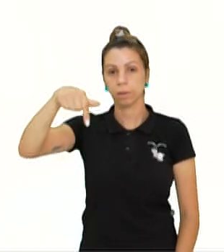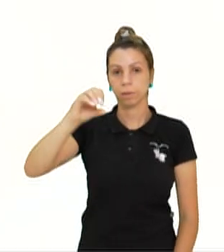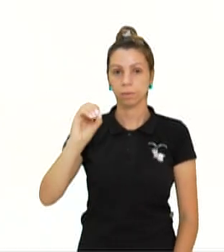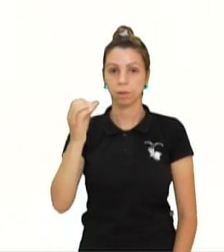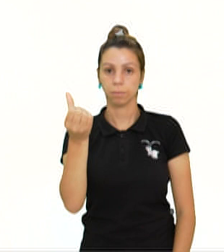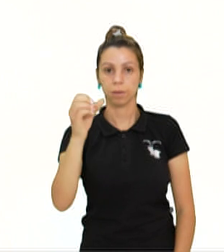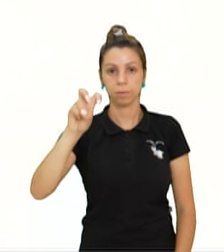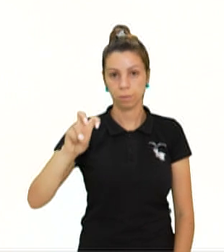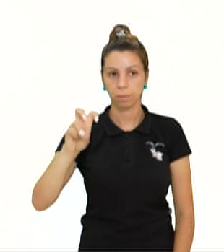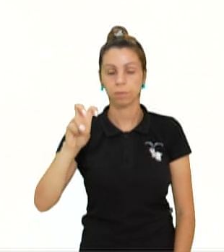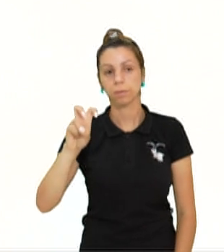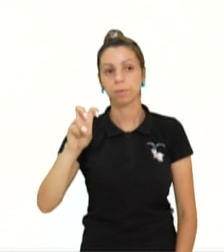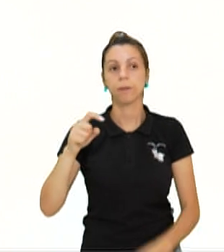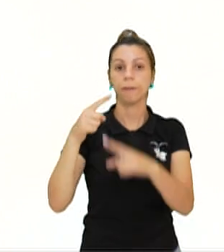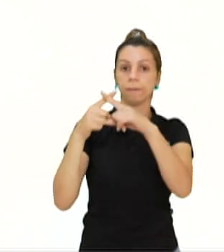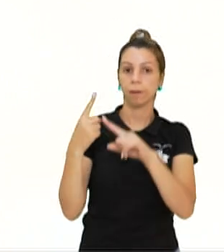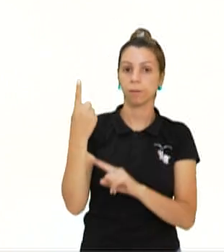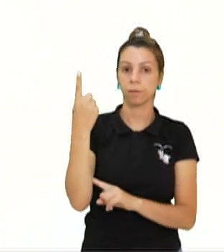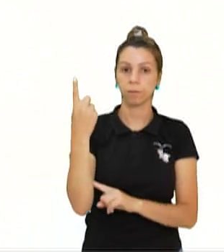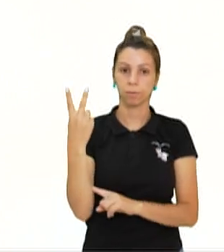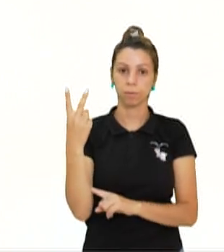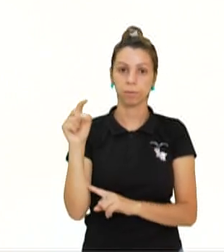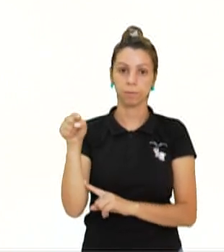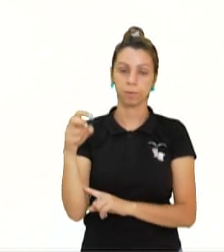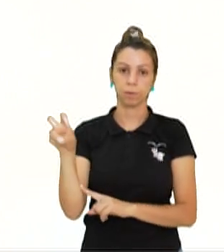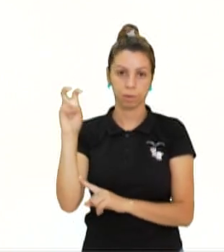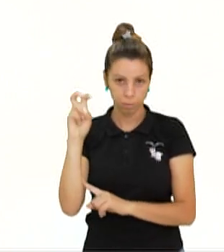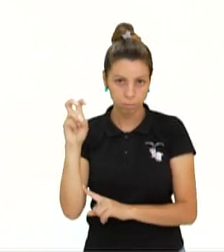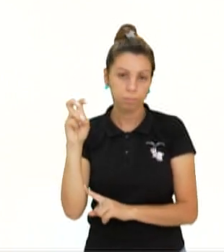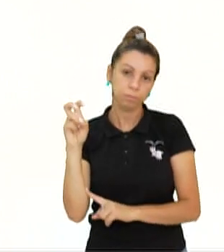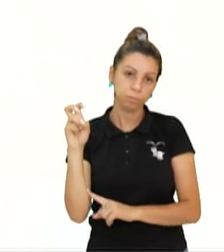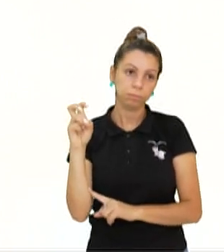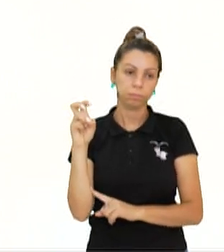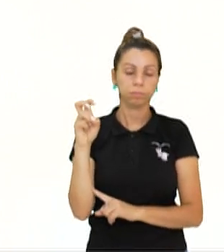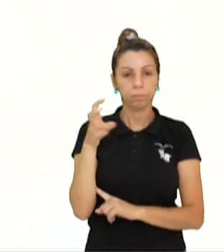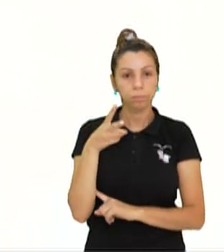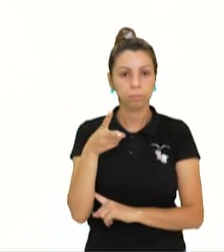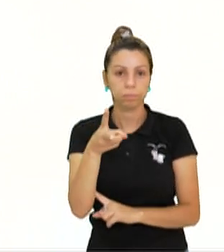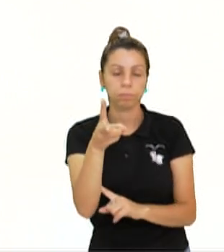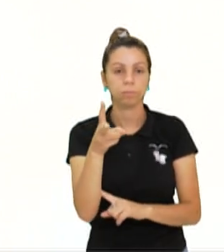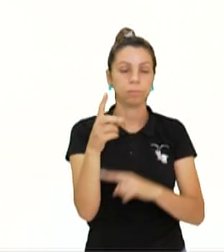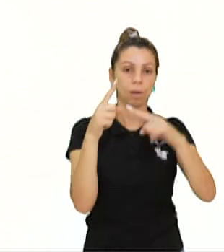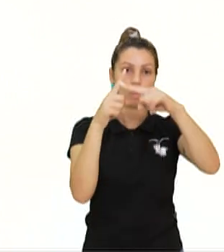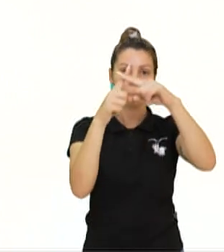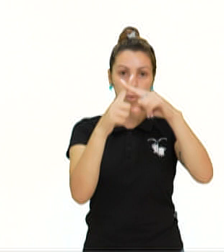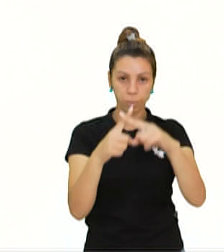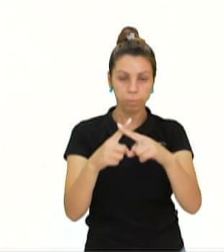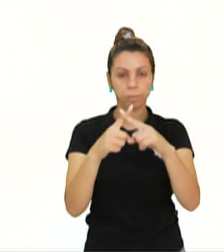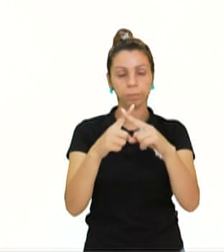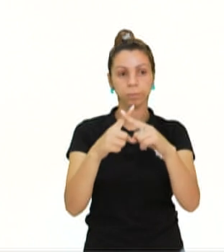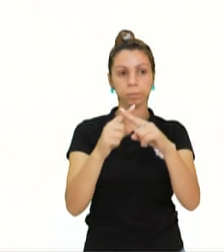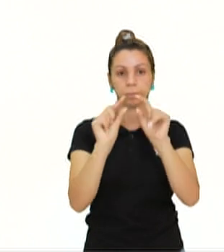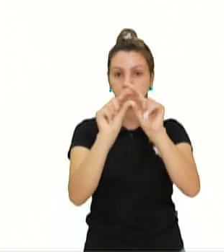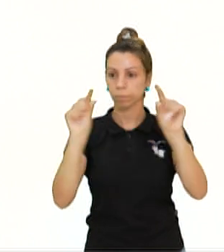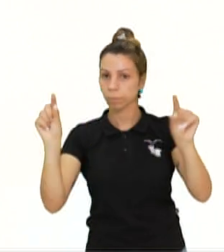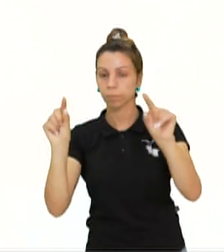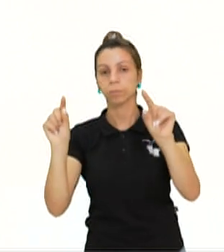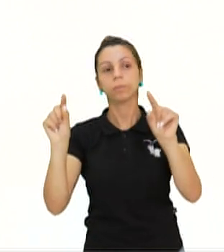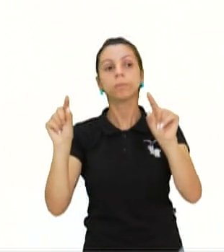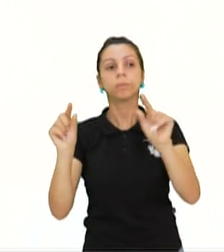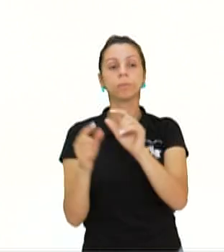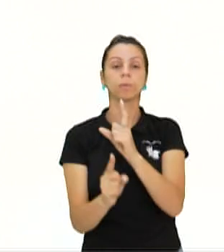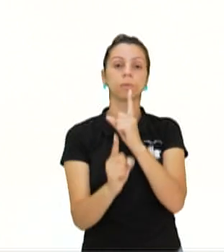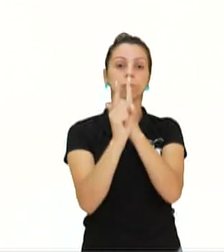0,007065, vezes o 12,5 lá do final, ok? Continuando aqui, multiplicando então esse número por 12,5, eu